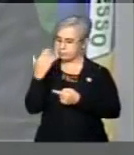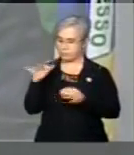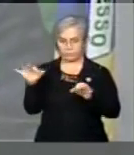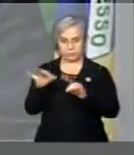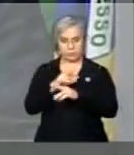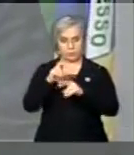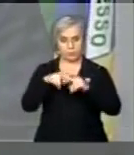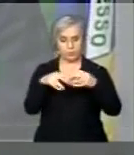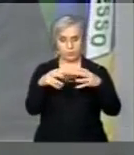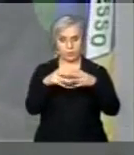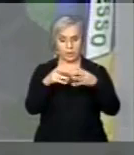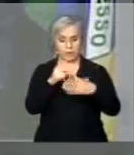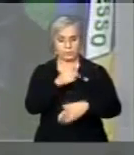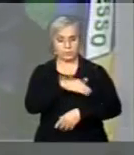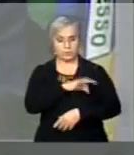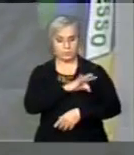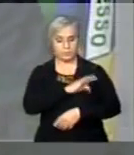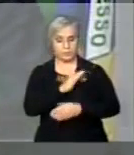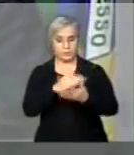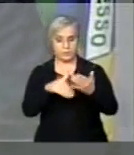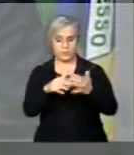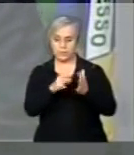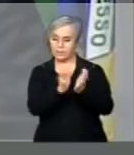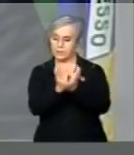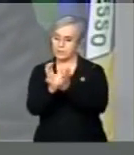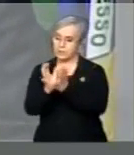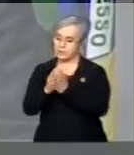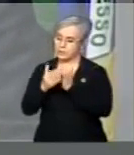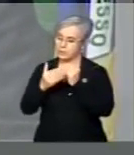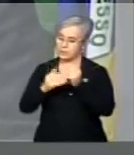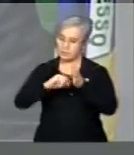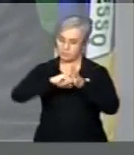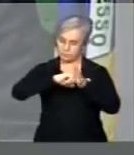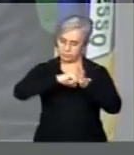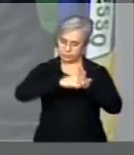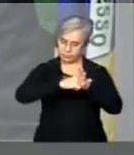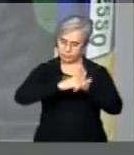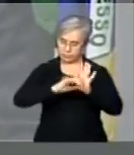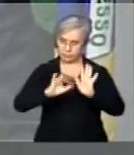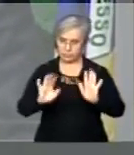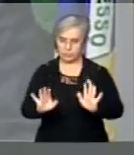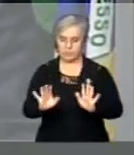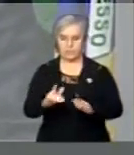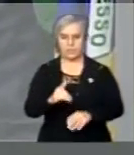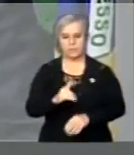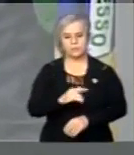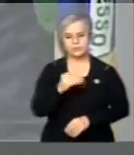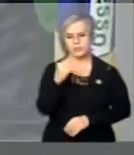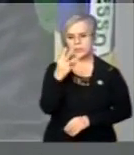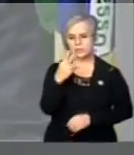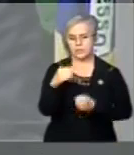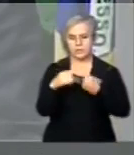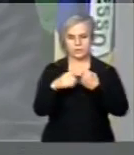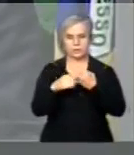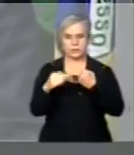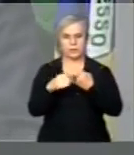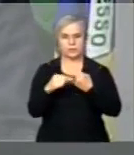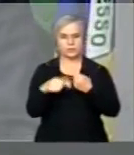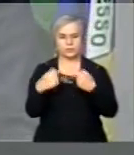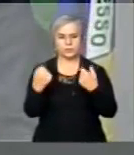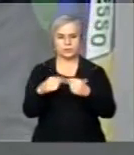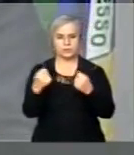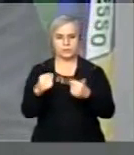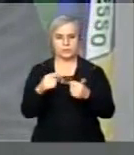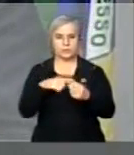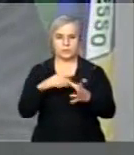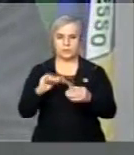da obstrução feita por todos os partidos, exceto o próprio PT. Haviam 3 artigos que beneficiam um setor